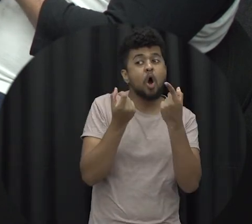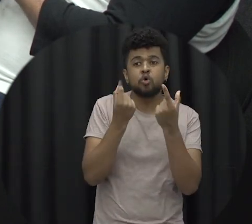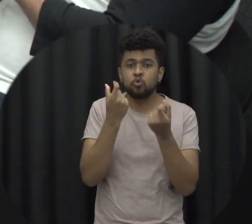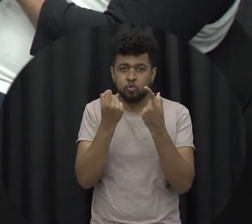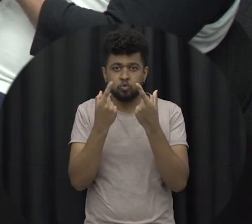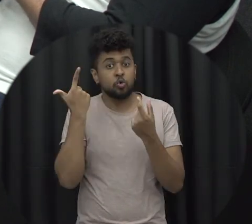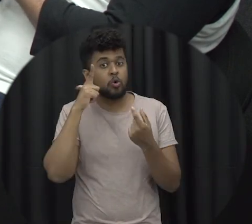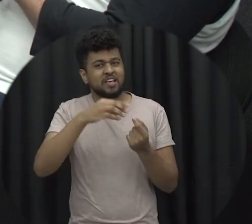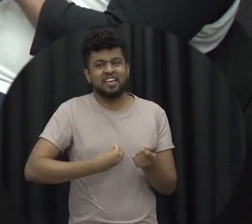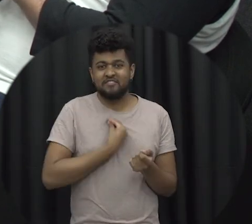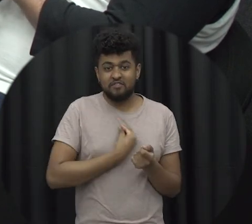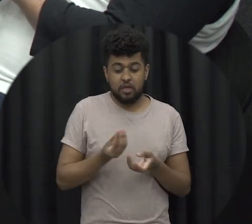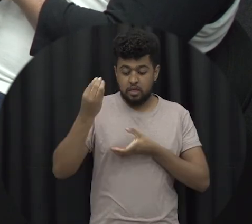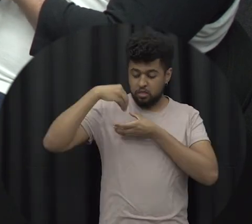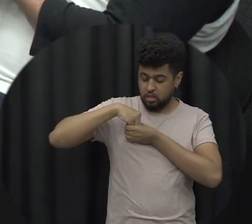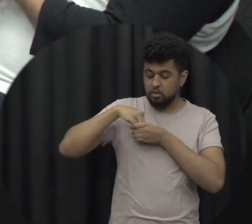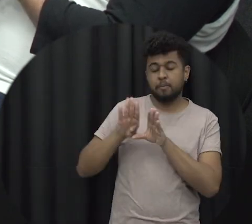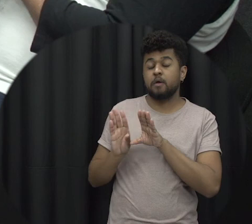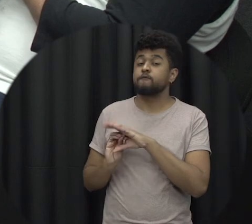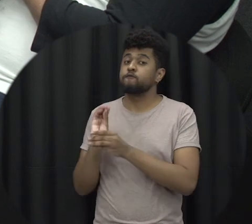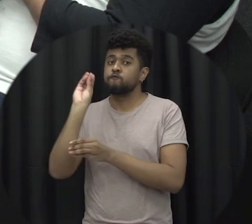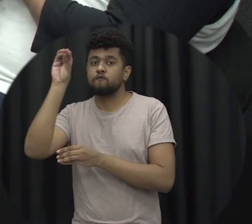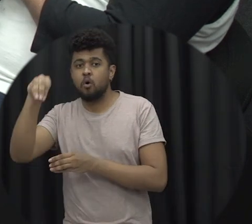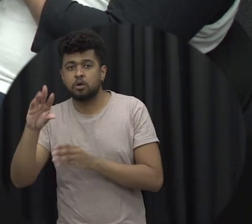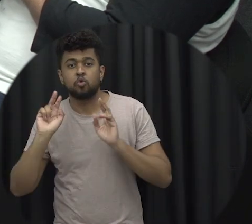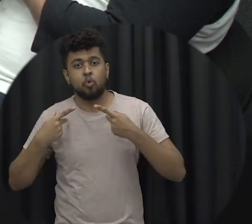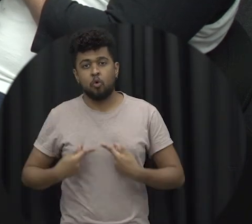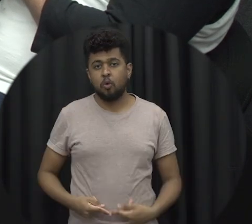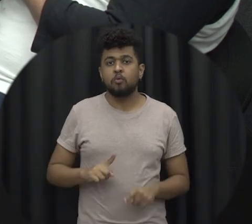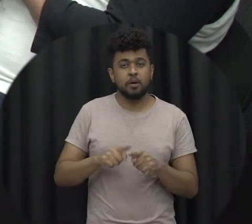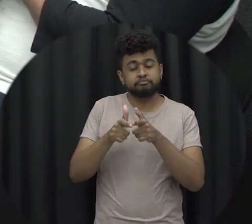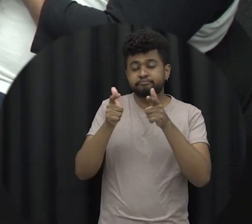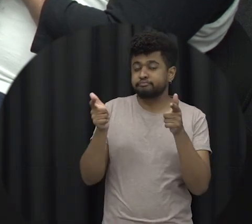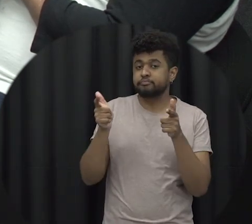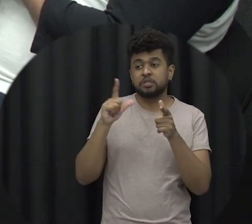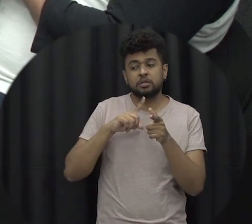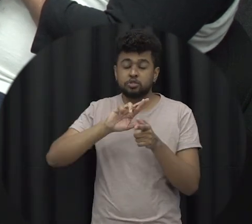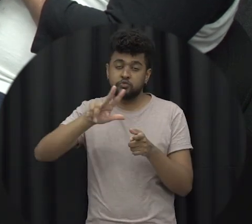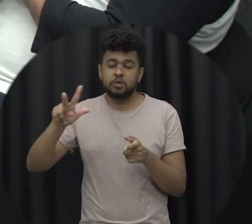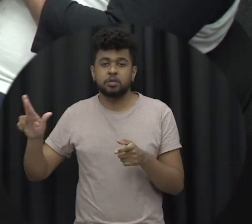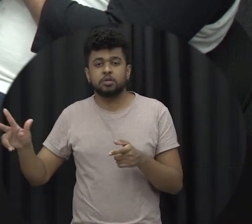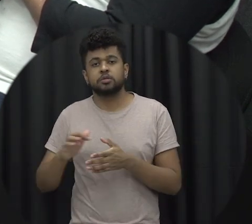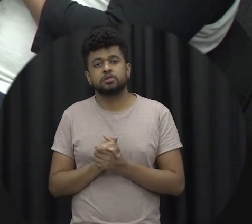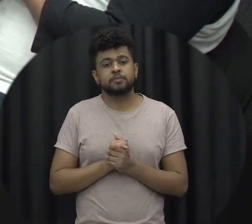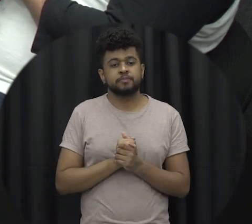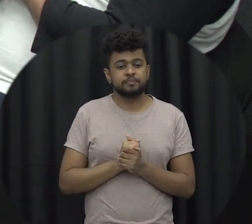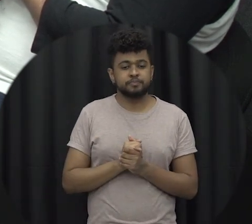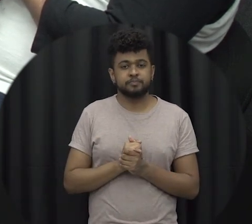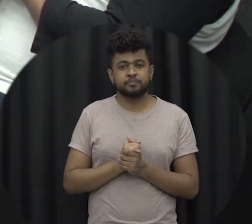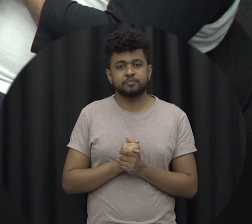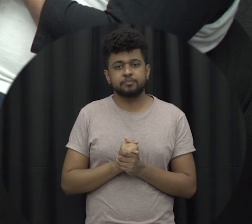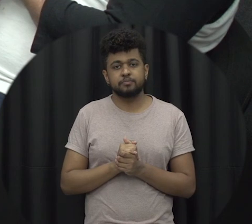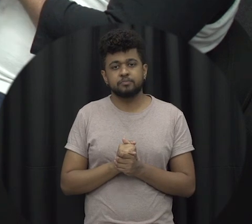micro-organismos, eles conseguem viver interno e externamente. A gente sabe disso, mas o do rumen não, ele é bem específico daquele estágio